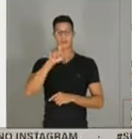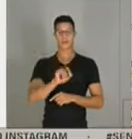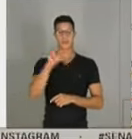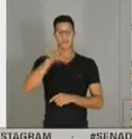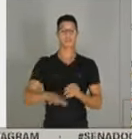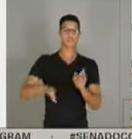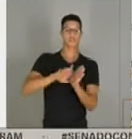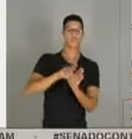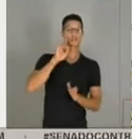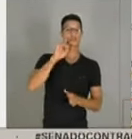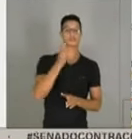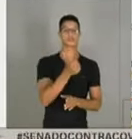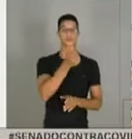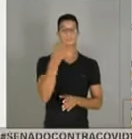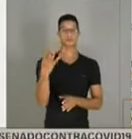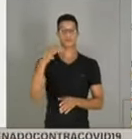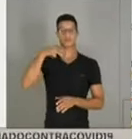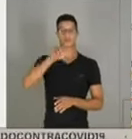chega no dia